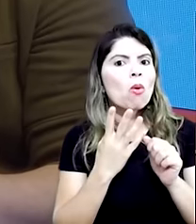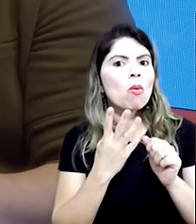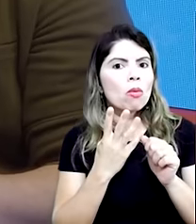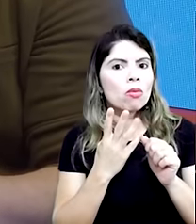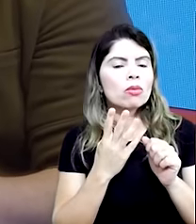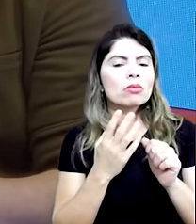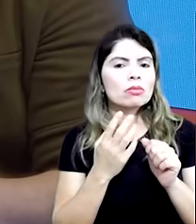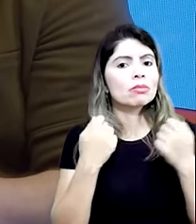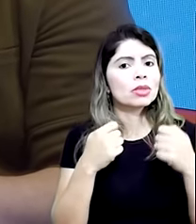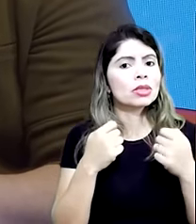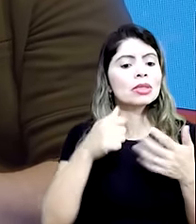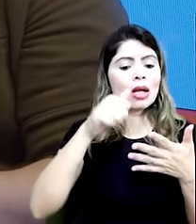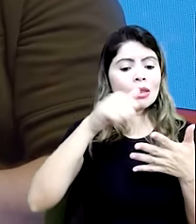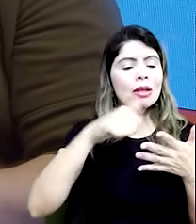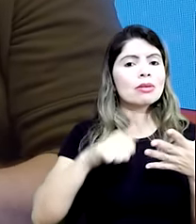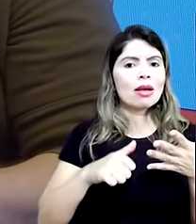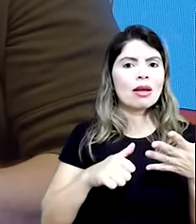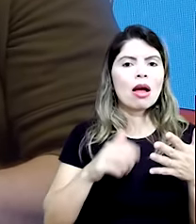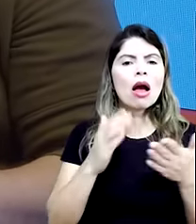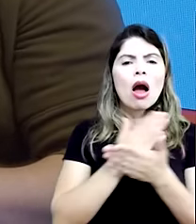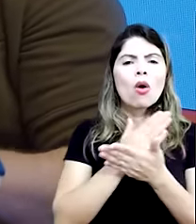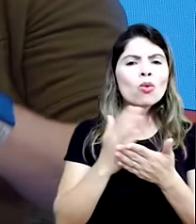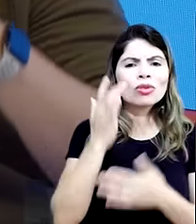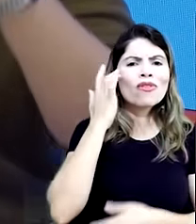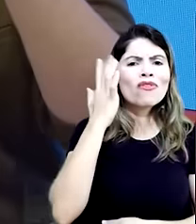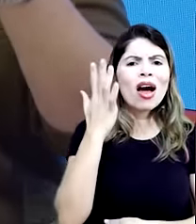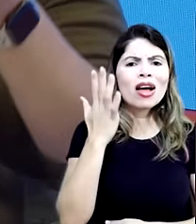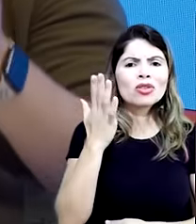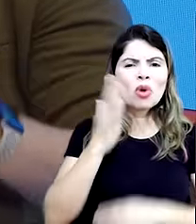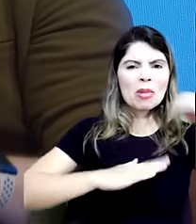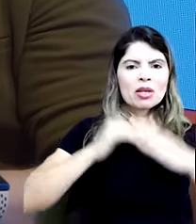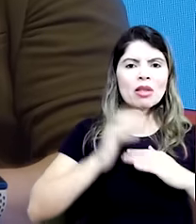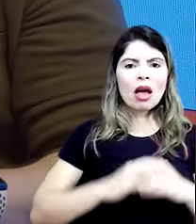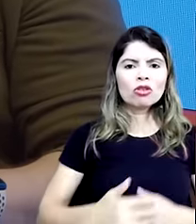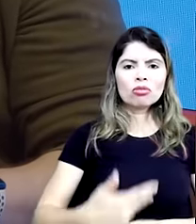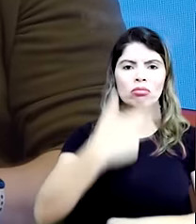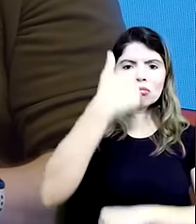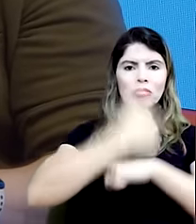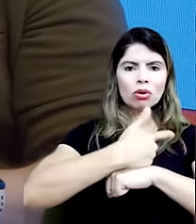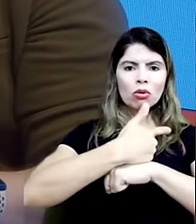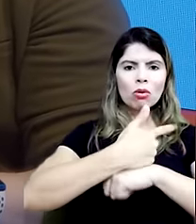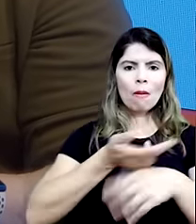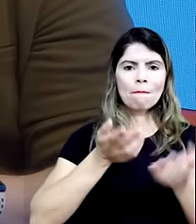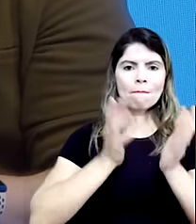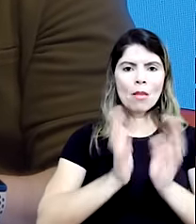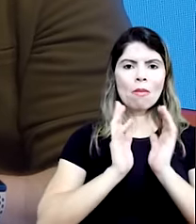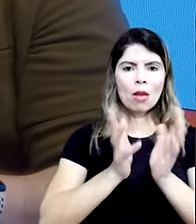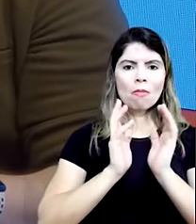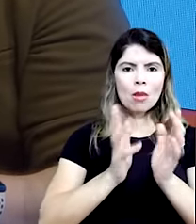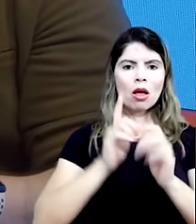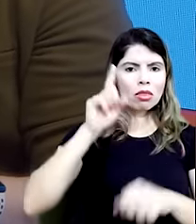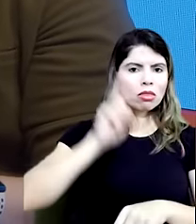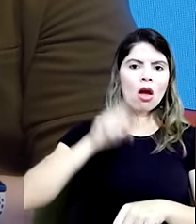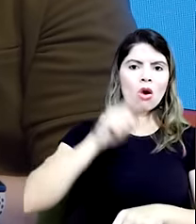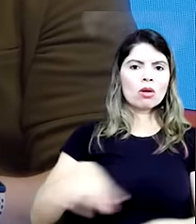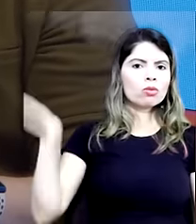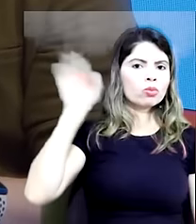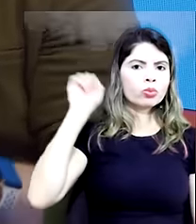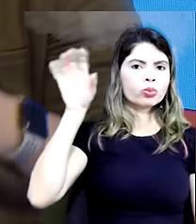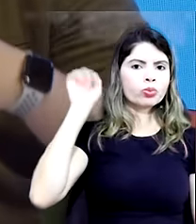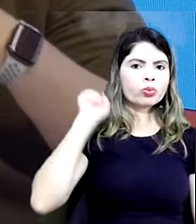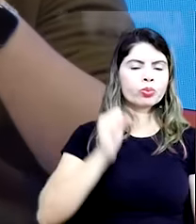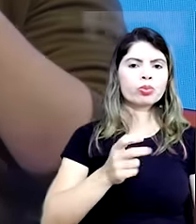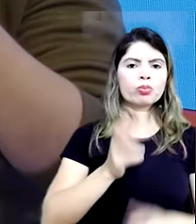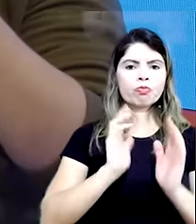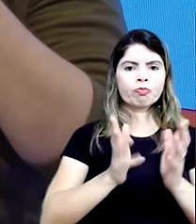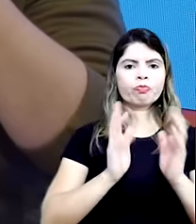né você falar pra câmera você saber uma luz escolher uma luz legal você ter a a oratória adequada para aquilo ali